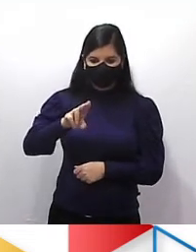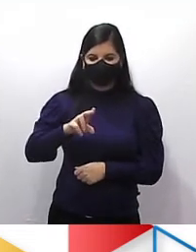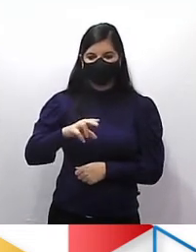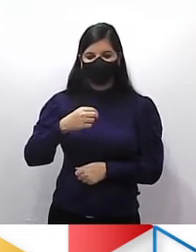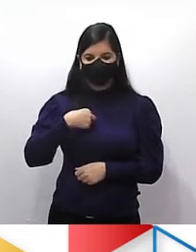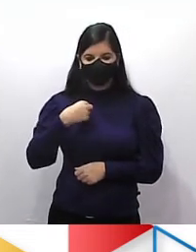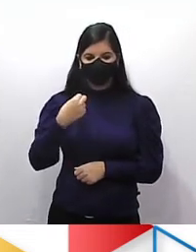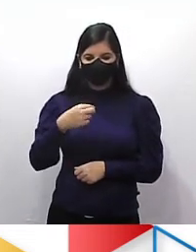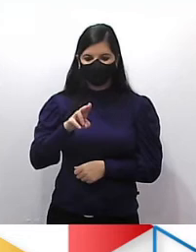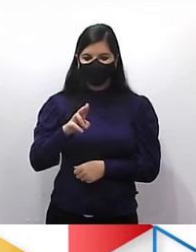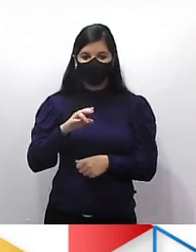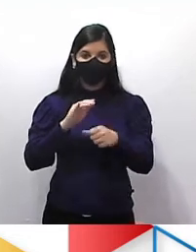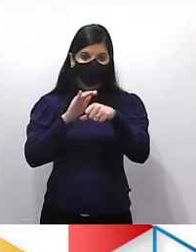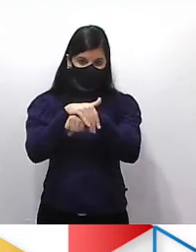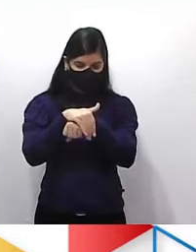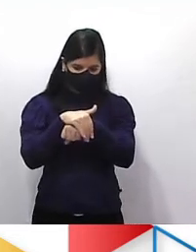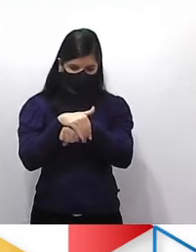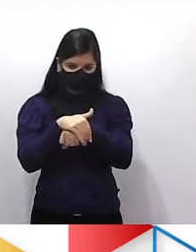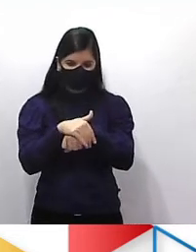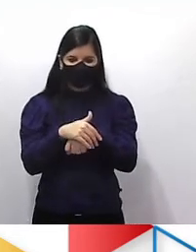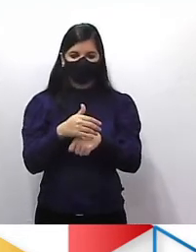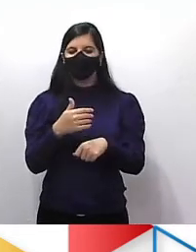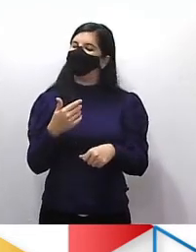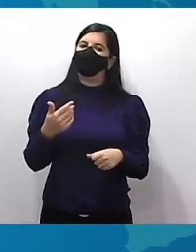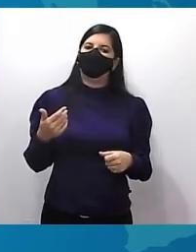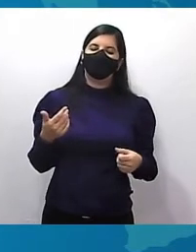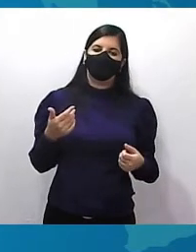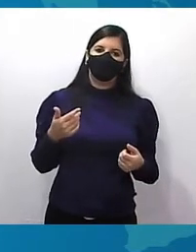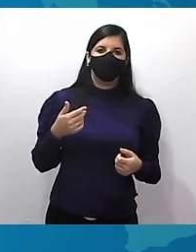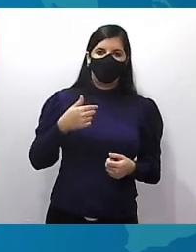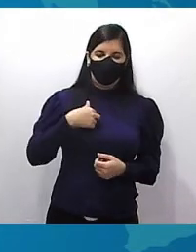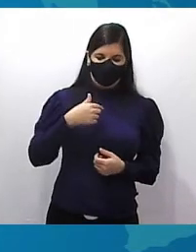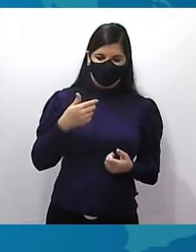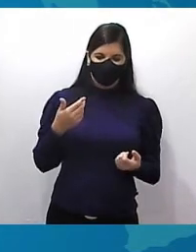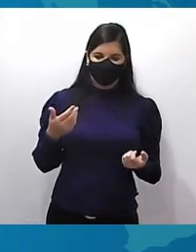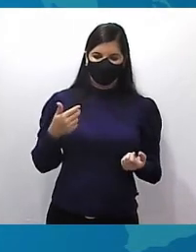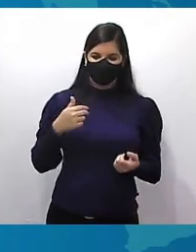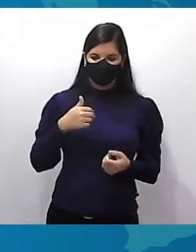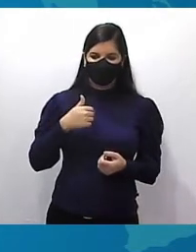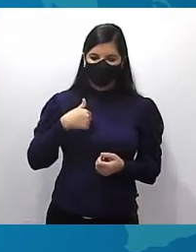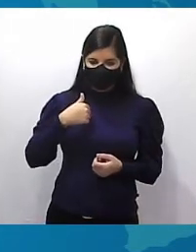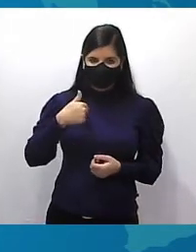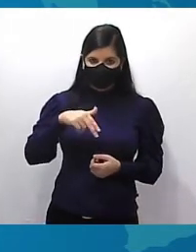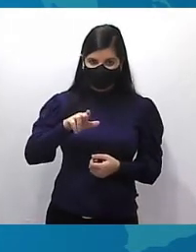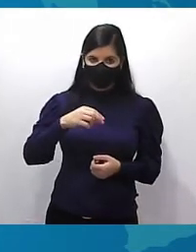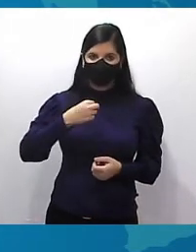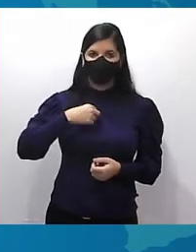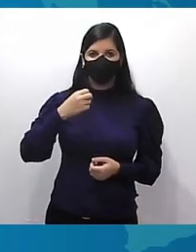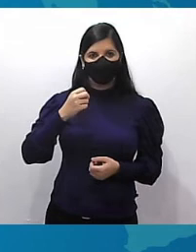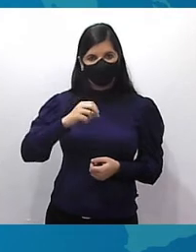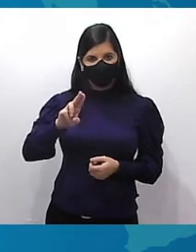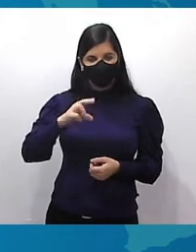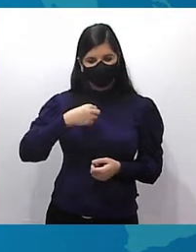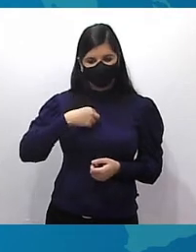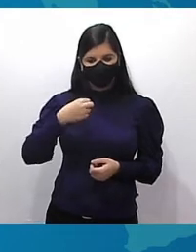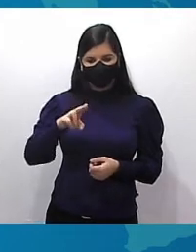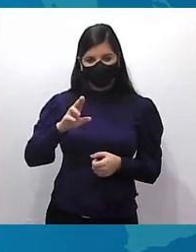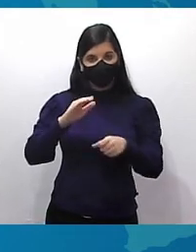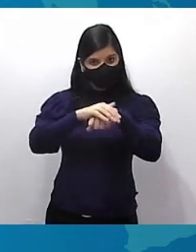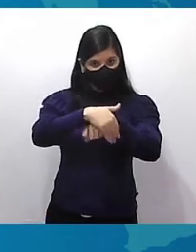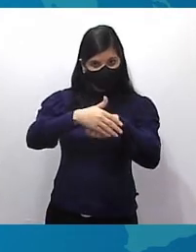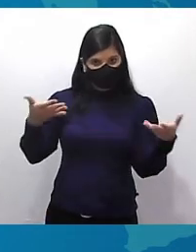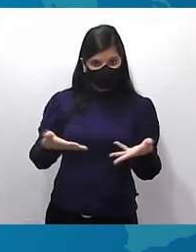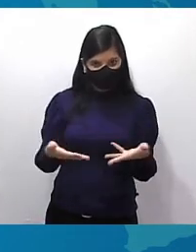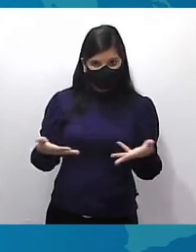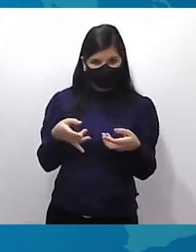bloco do tonight. I'm going to watch my favorite series. Hoje à noite,